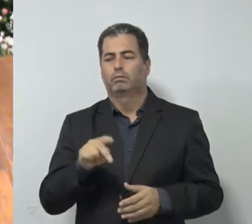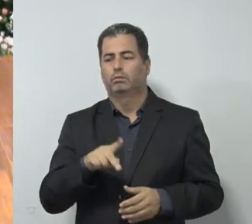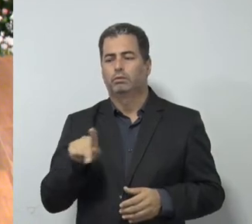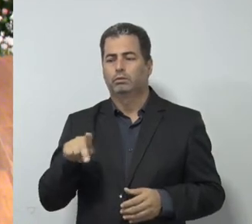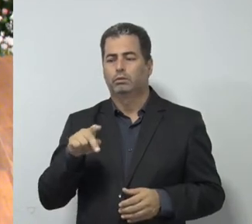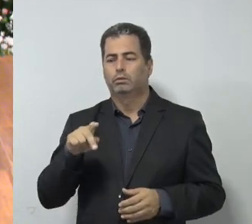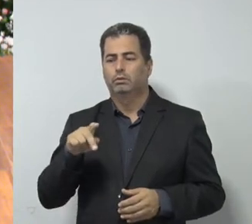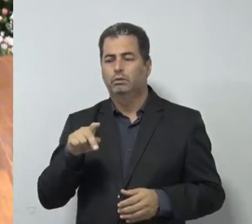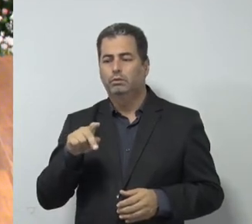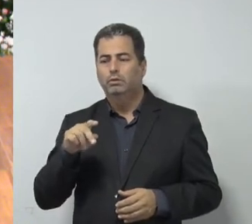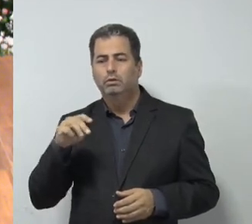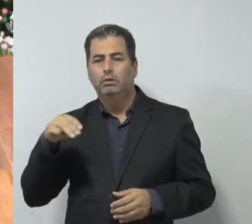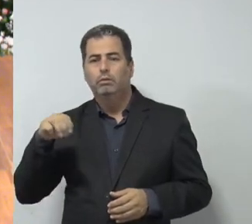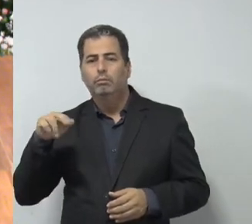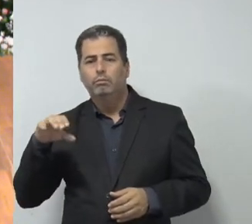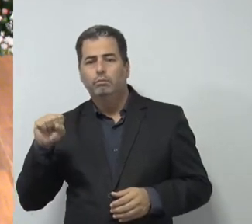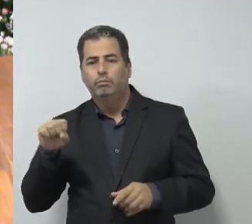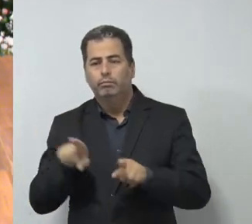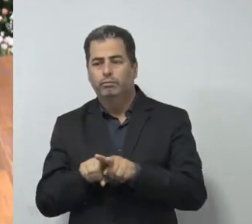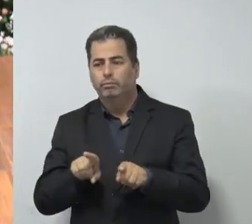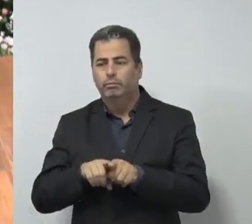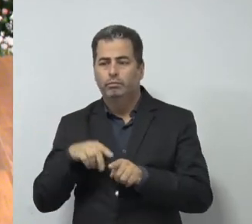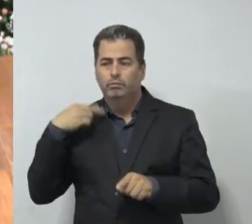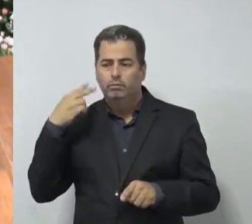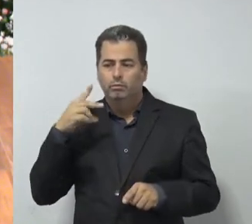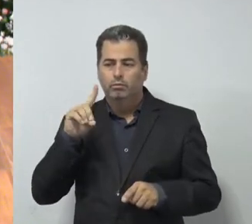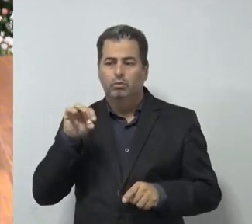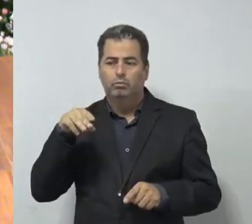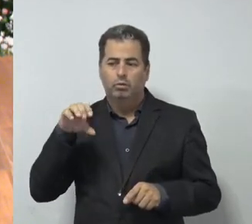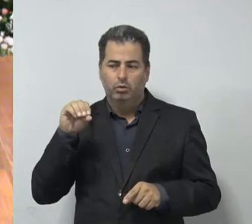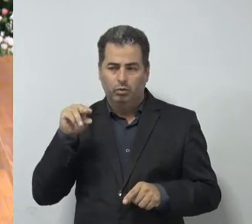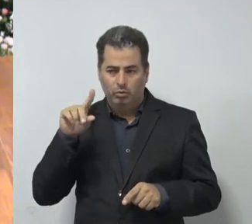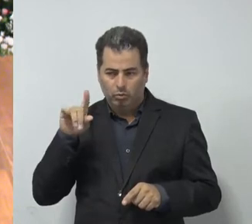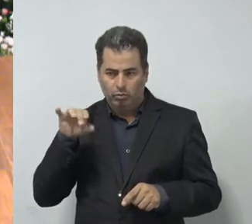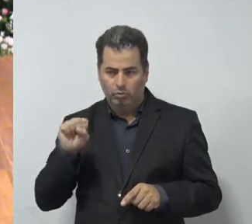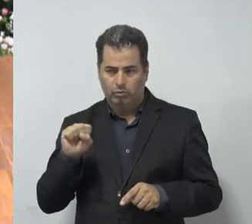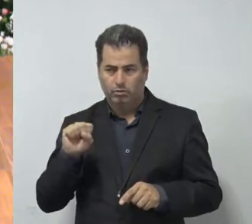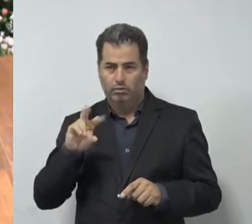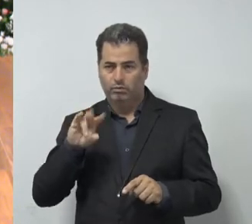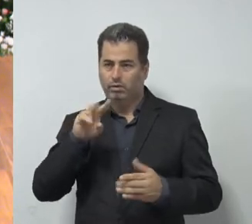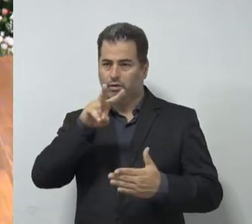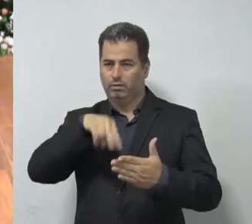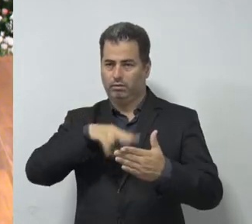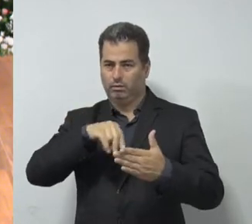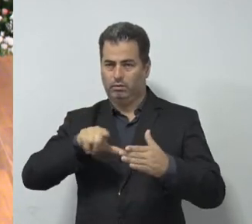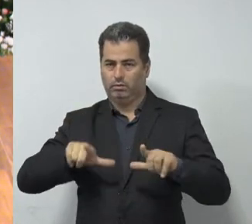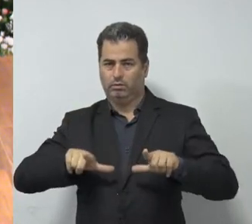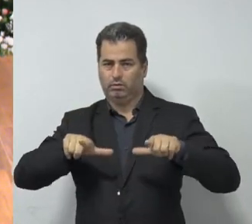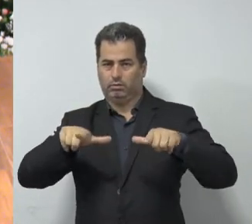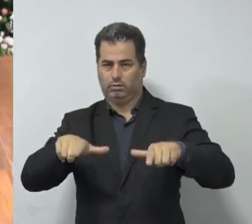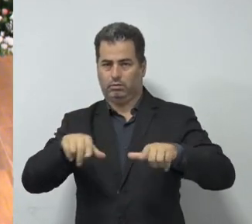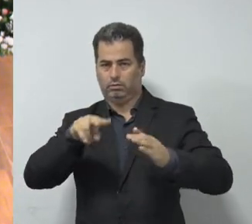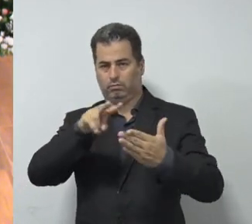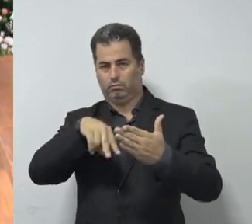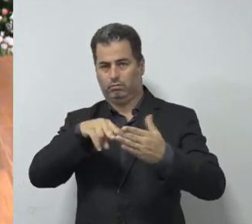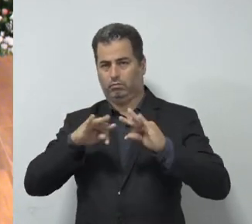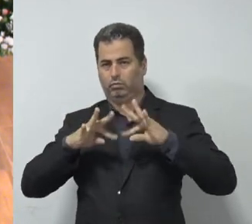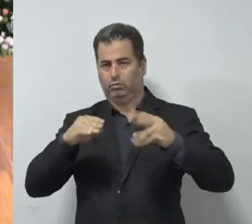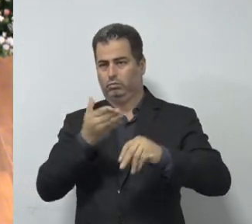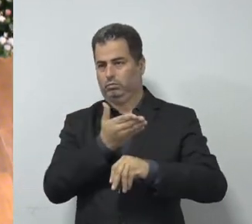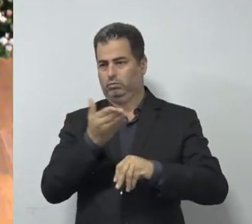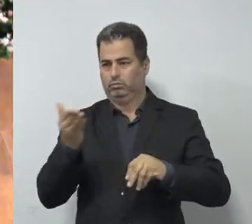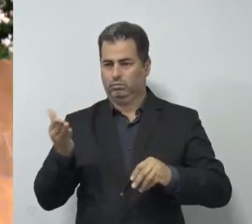vereador presidente Domingos Paulo, a gente fará a leitura do que está escrito no certificado de todas